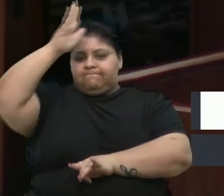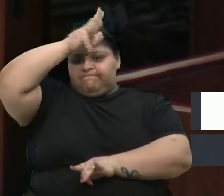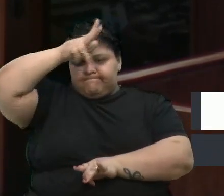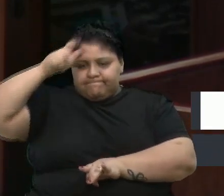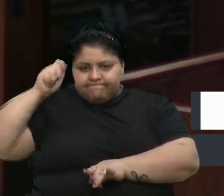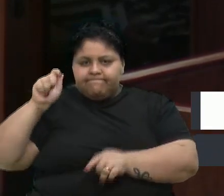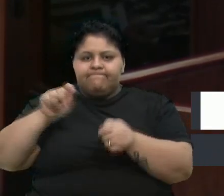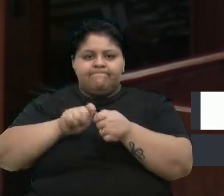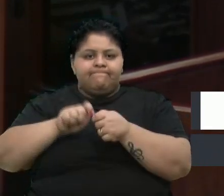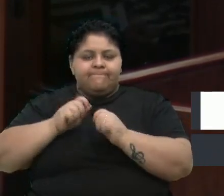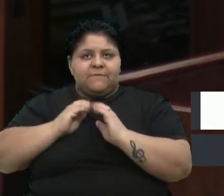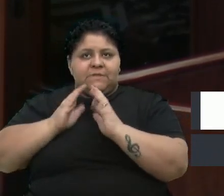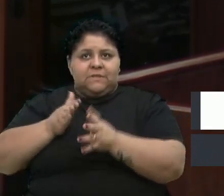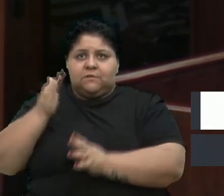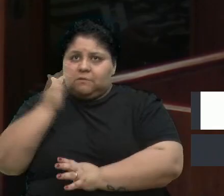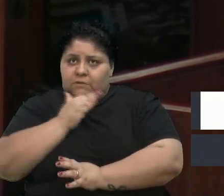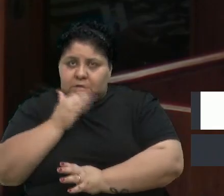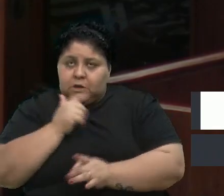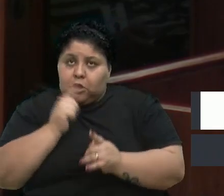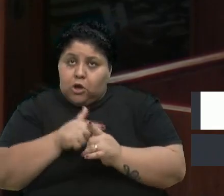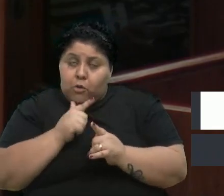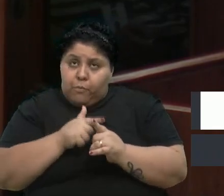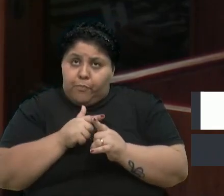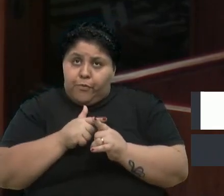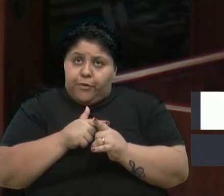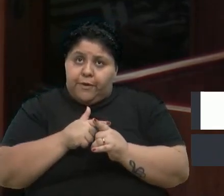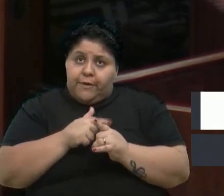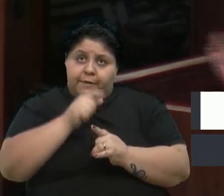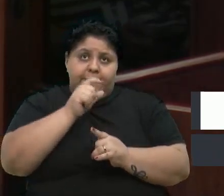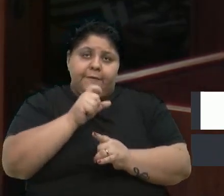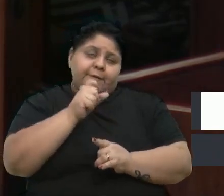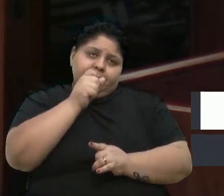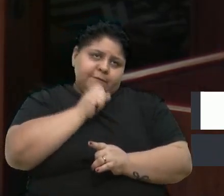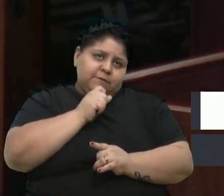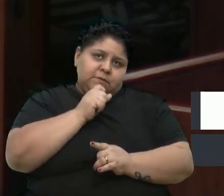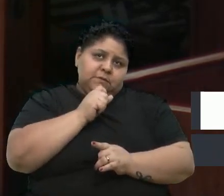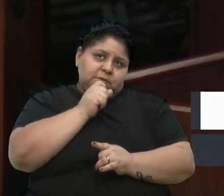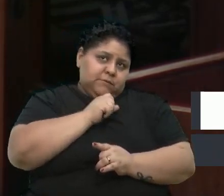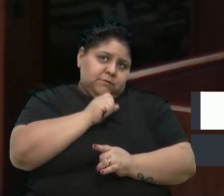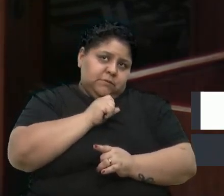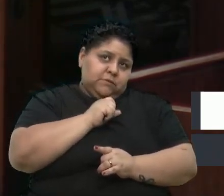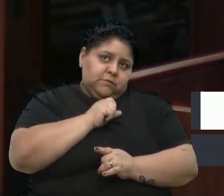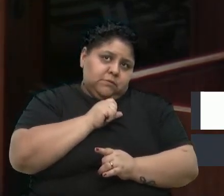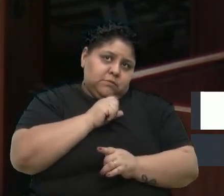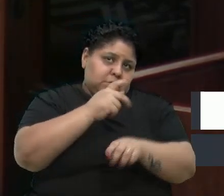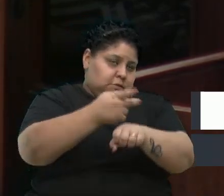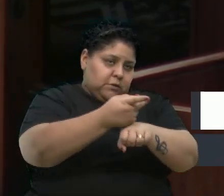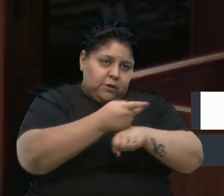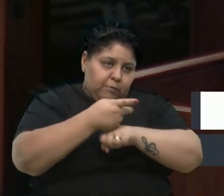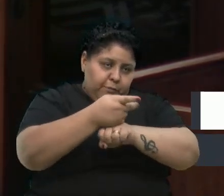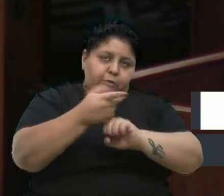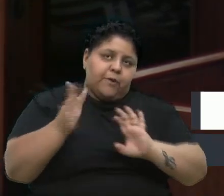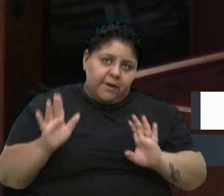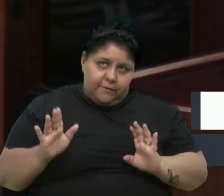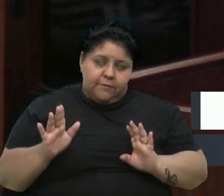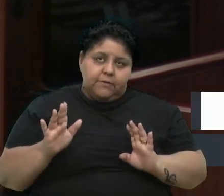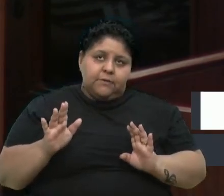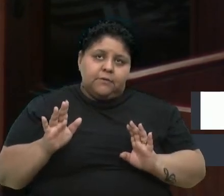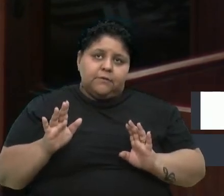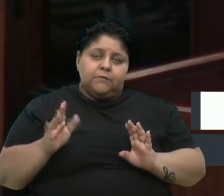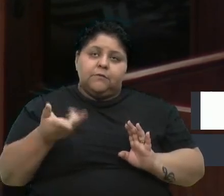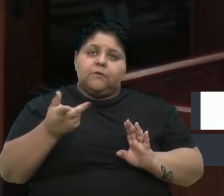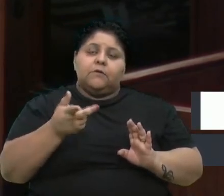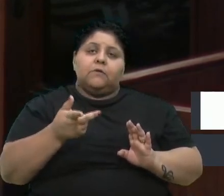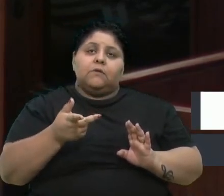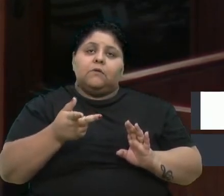porque essas senhoras que me procuraram e que me disseram o que elas achavam que era justo dizer, né, me disseram